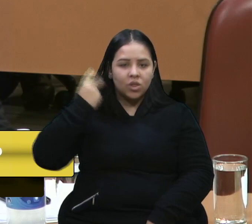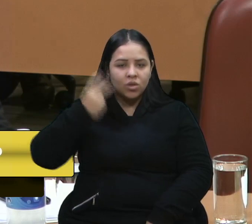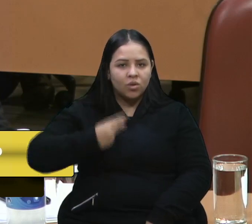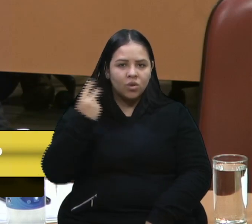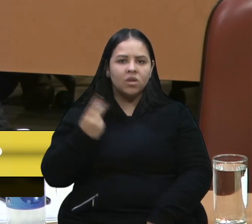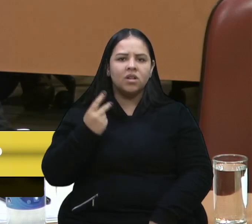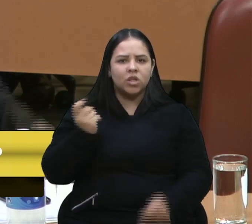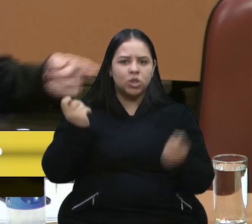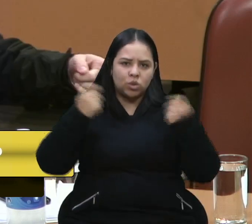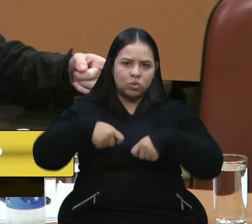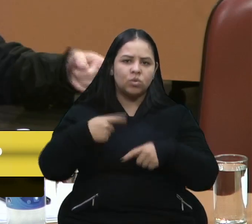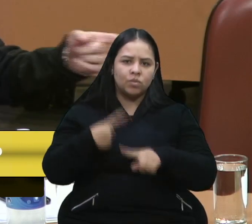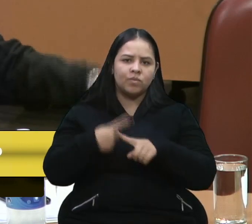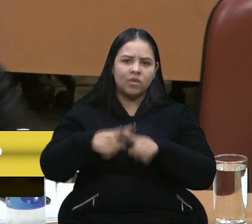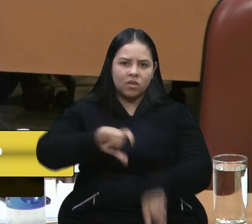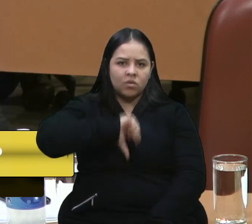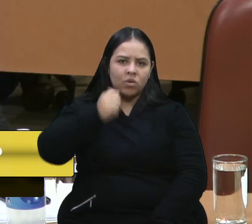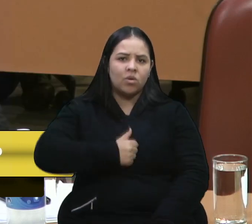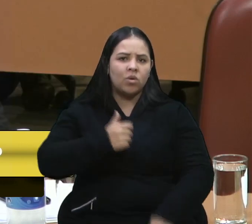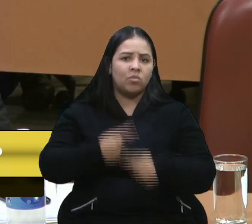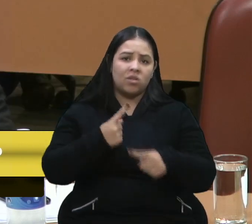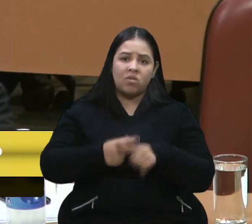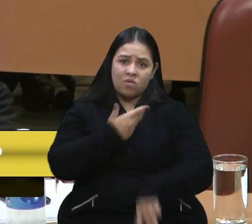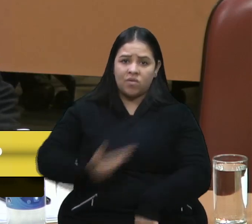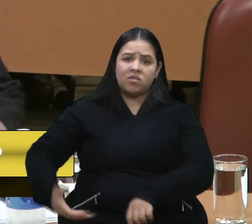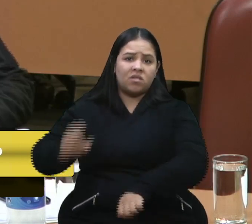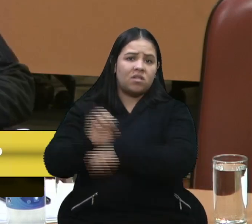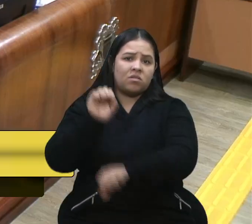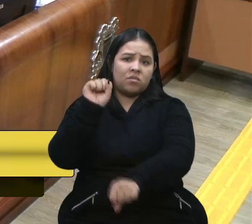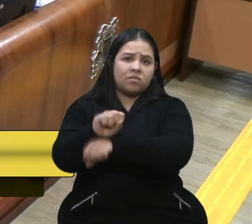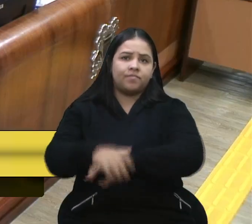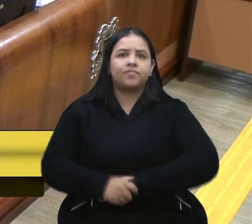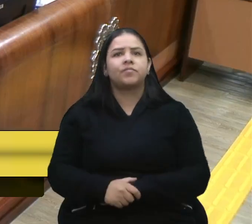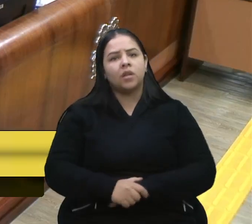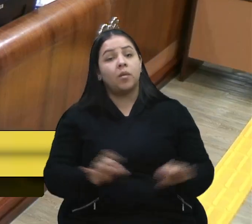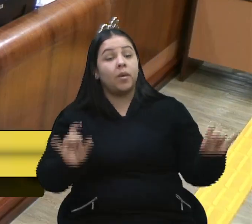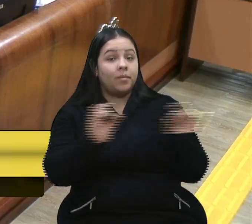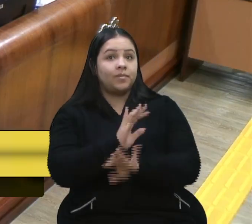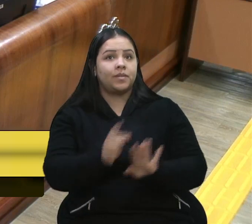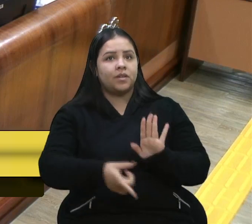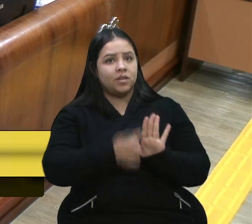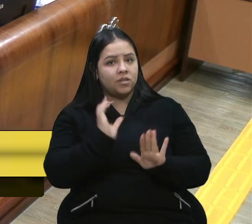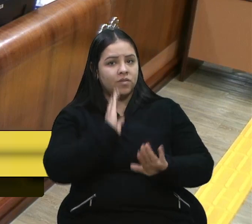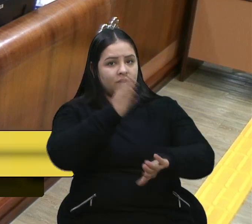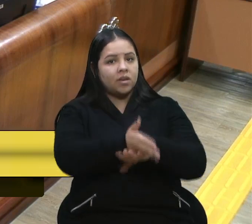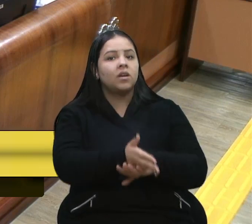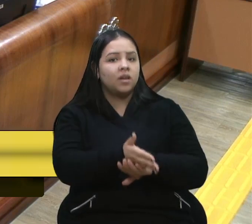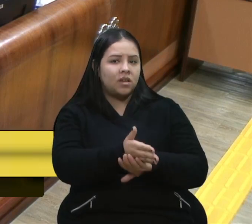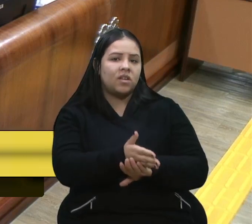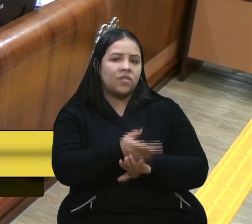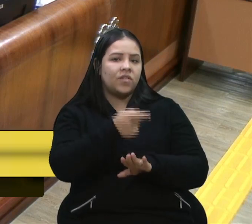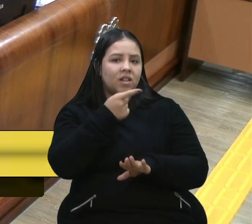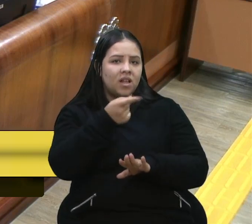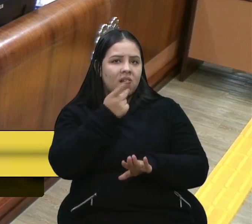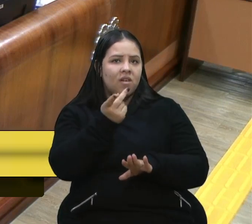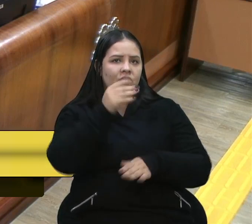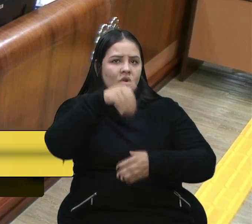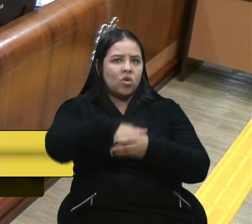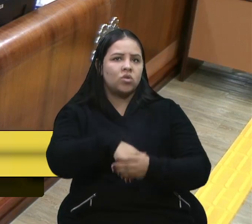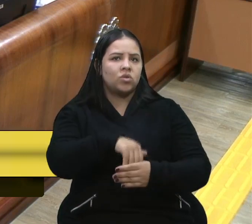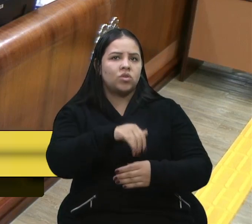o governo do Estado, nessa situação, está inerte. Obrigado, vereador. Para concluir, então, senhor presidente, pois é, antes de vir aqui lamentar, fazer voto de pesar, a gente vai